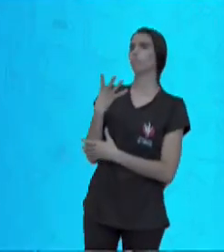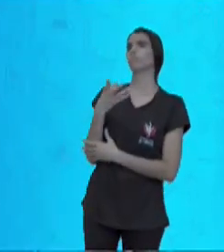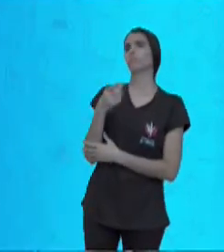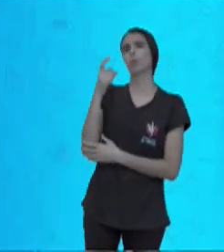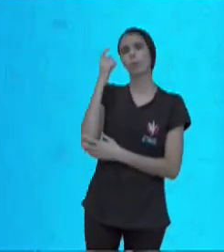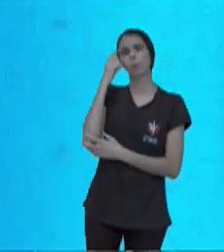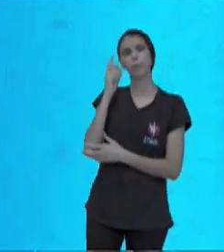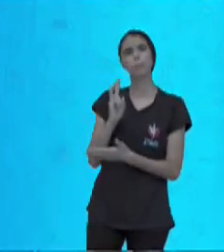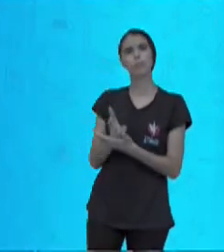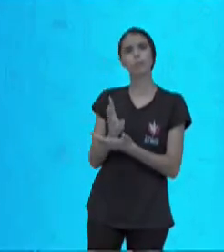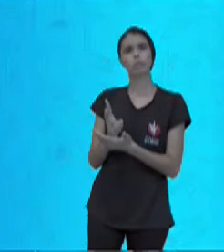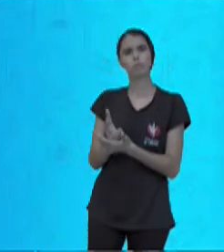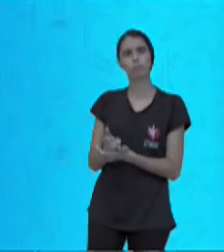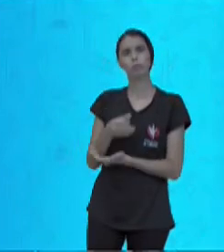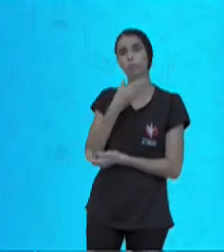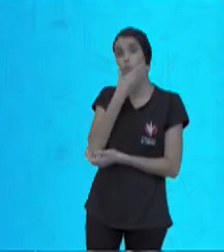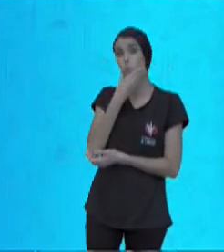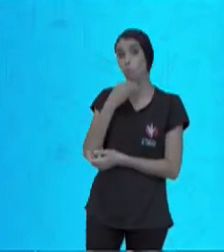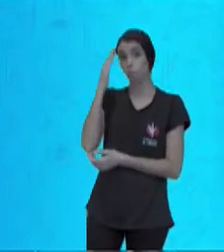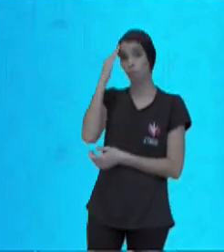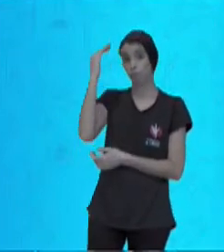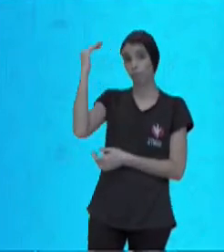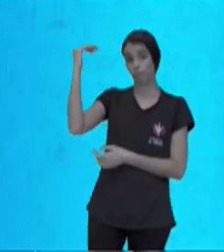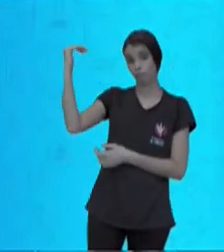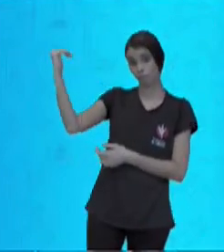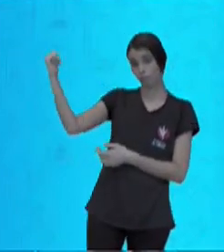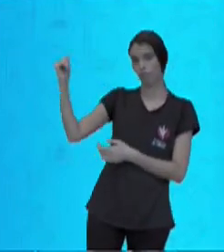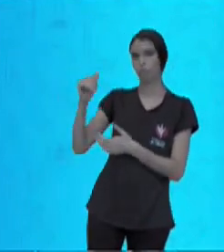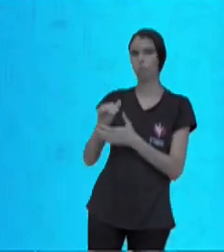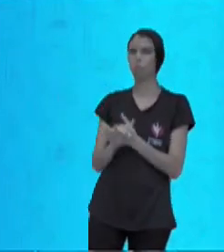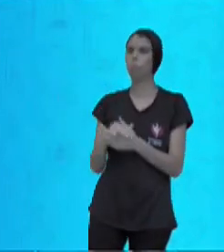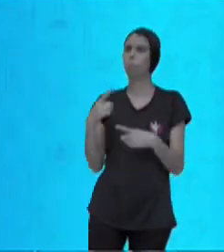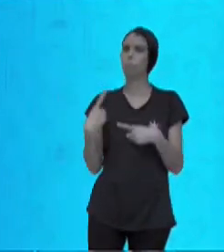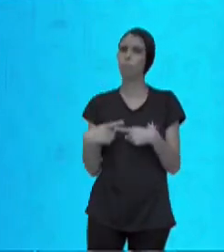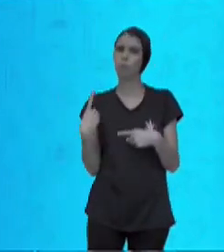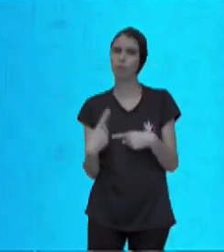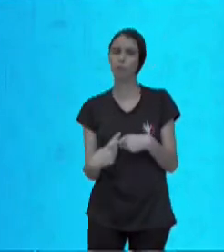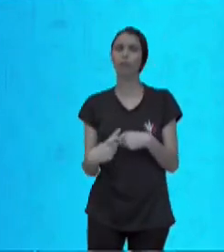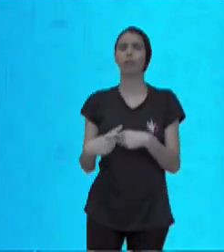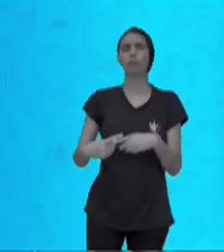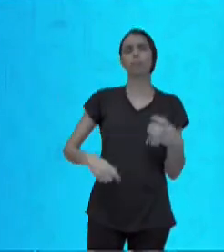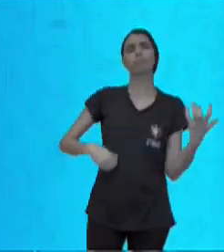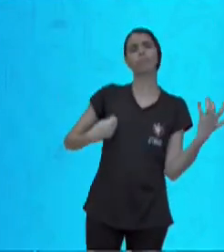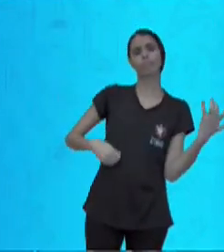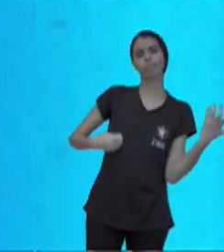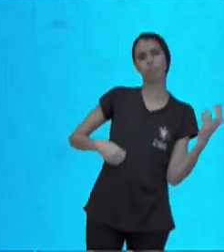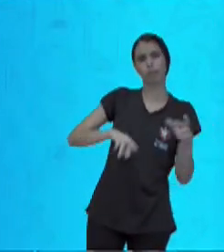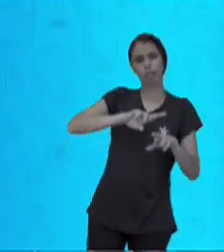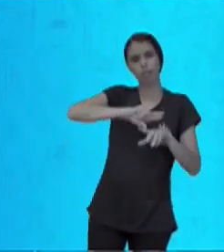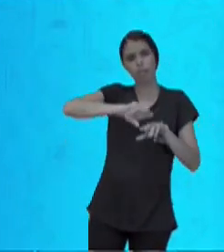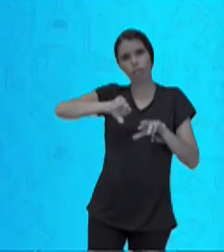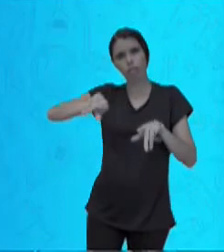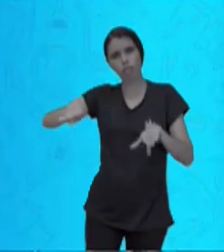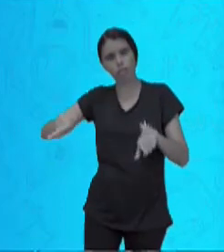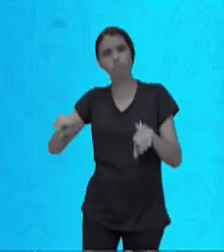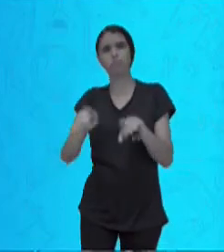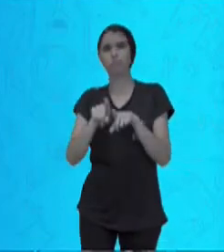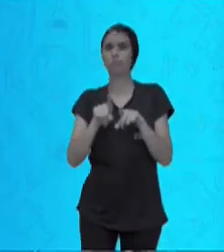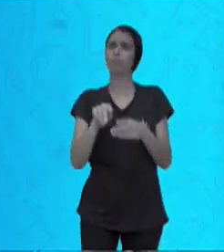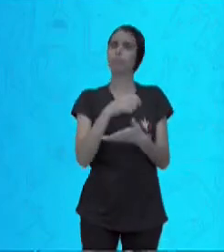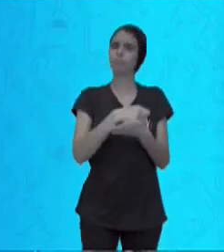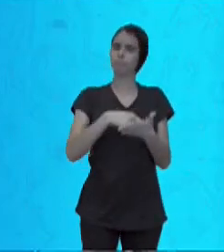Carlinhos Brau. Por ser um multi-instrumentista, tocar vários tipos de instrumentos, ser produtor, arranjador, e eu me inspiro muito